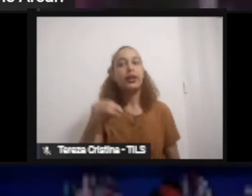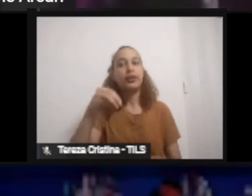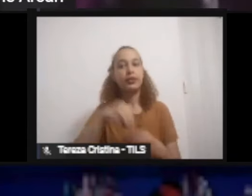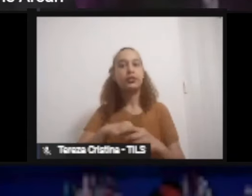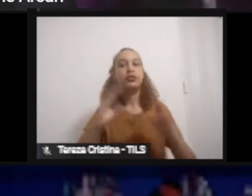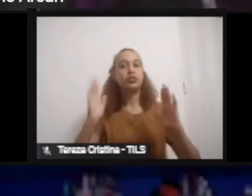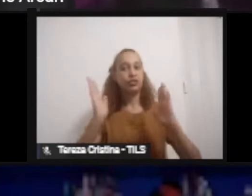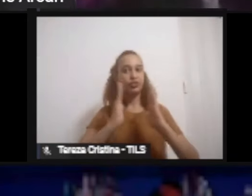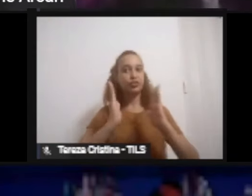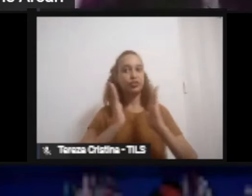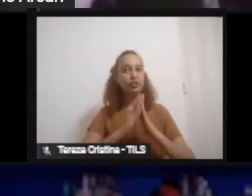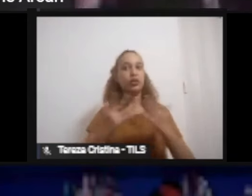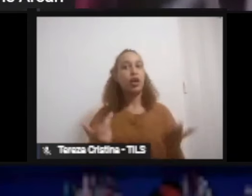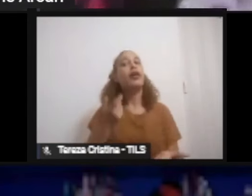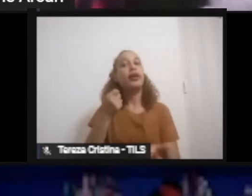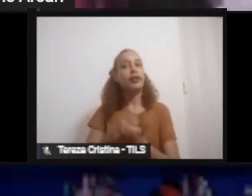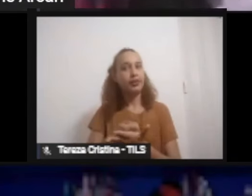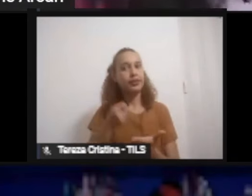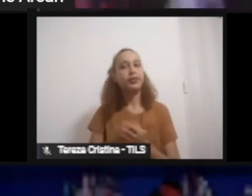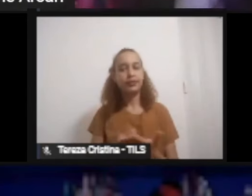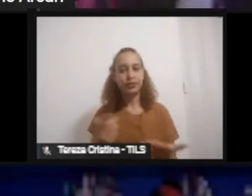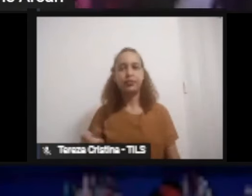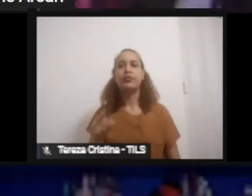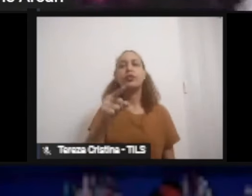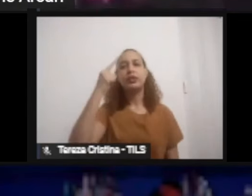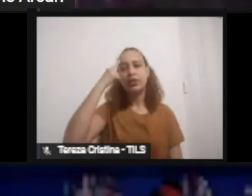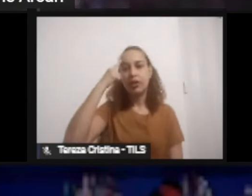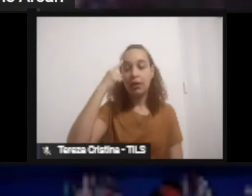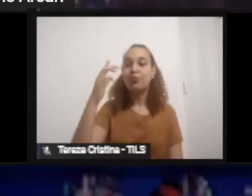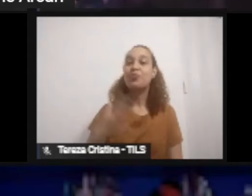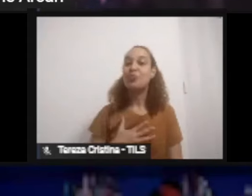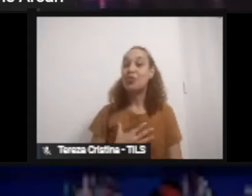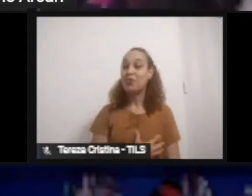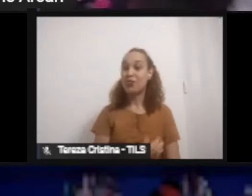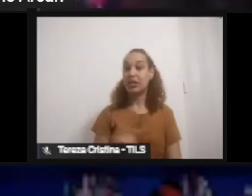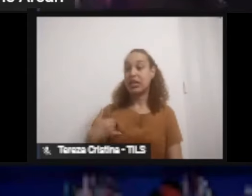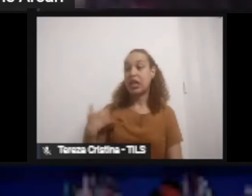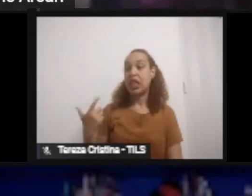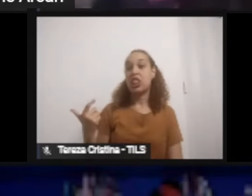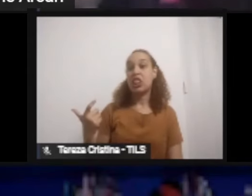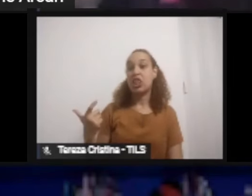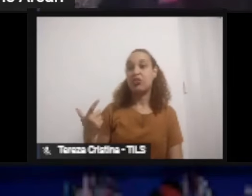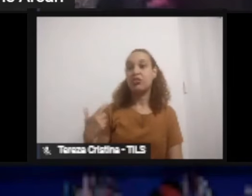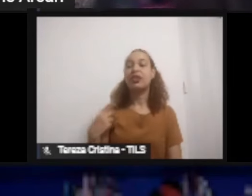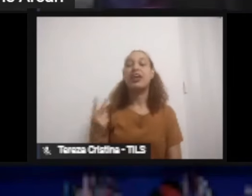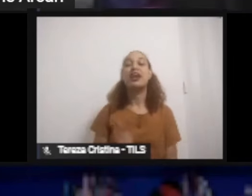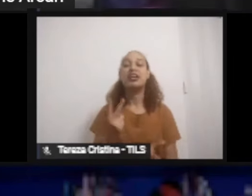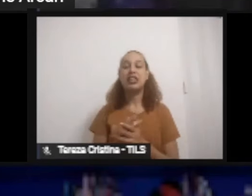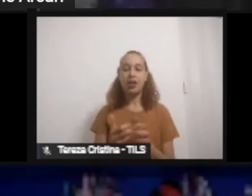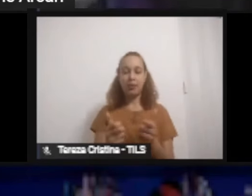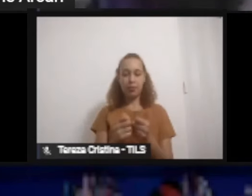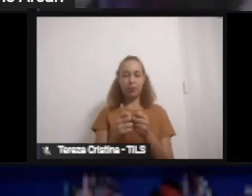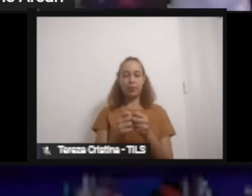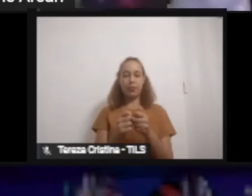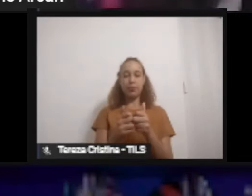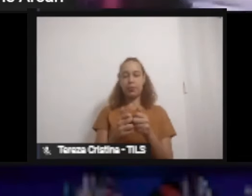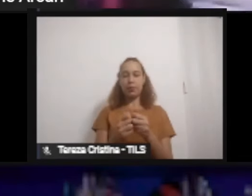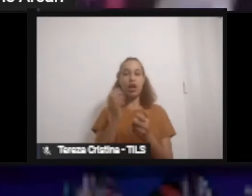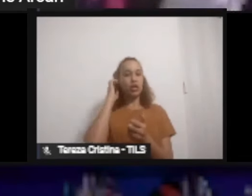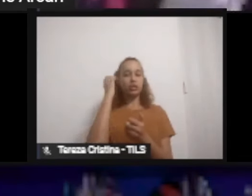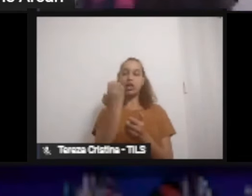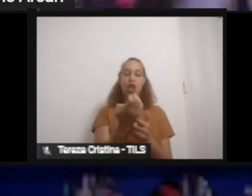aí já é garantia, ok? O que você vai pensar? Ai, Carol, meu filho de 12 anos não sai do joguinho do celular. Aí, às vezes, ele